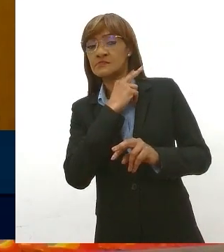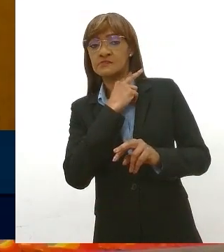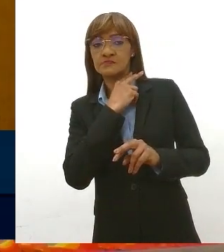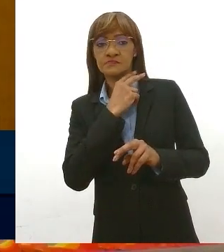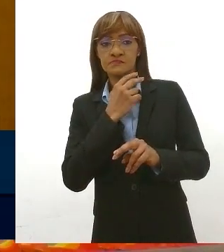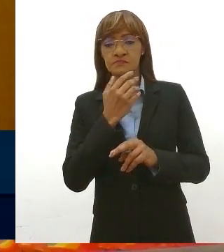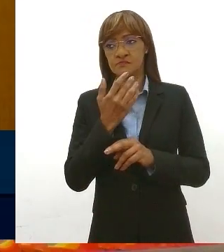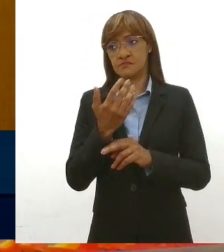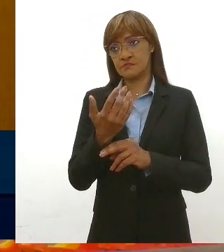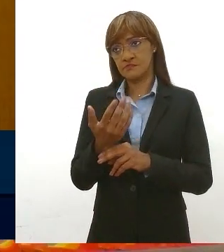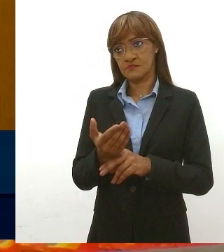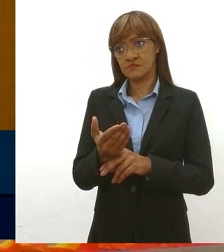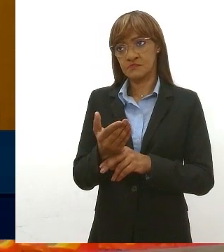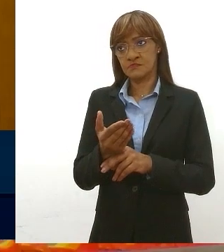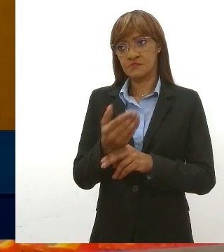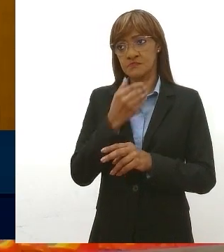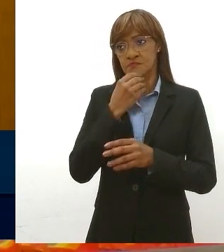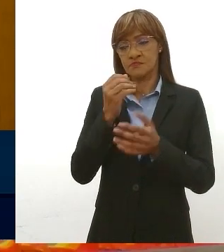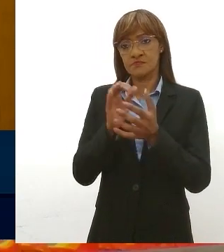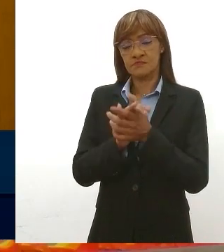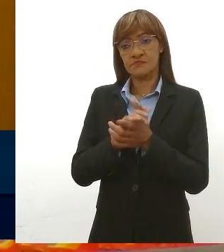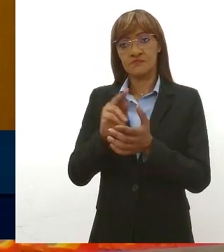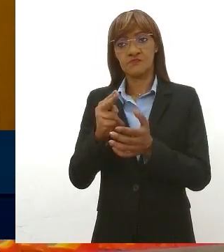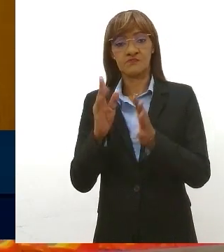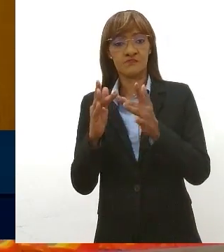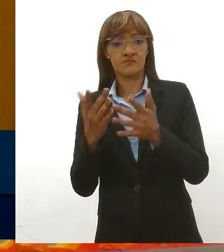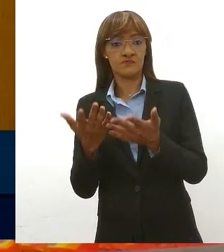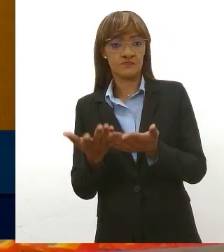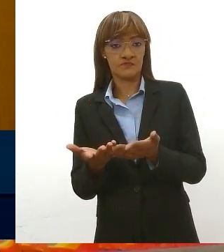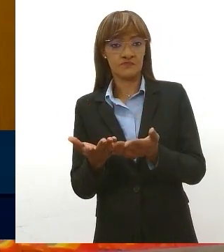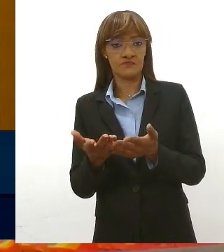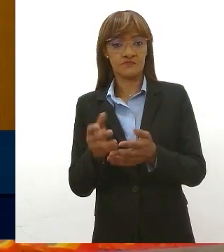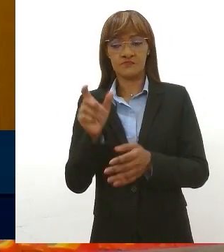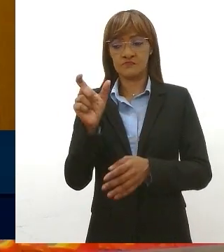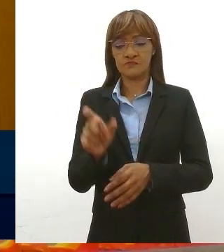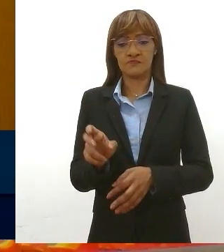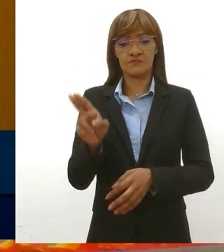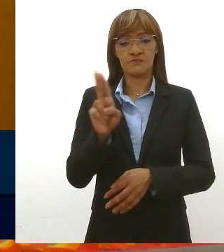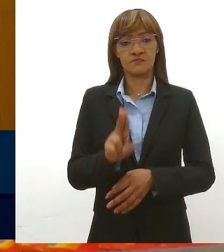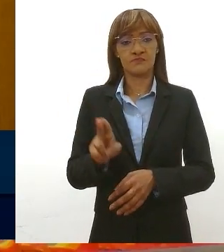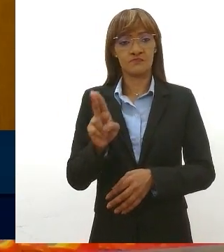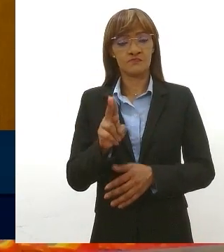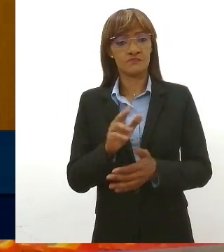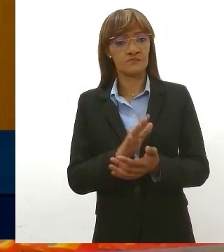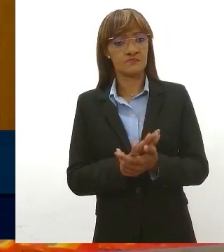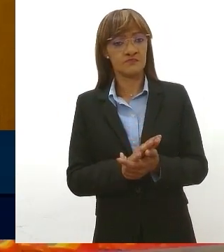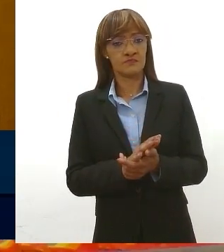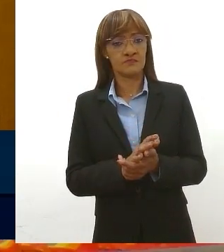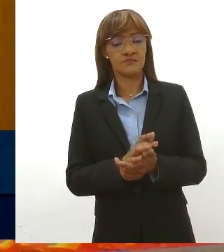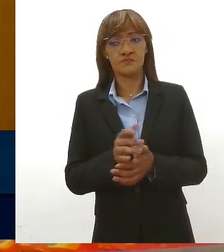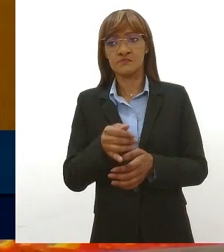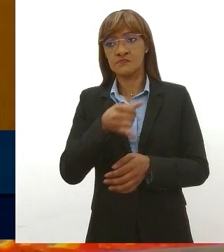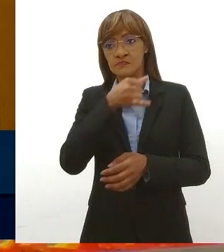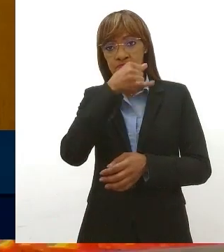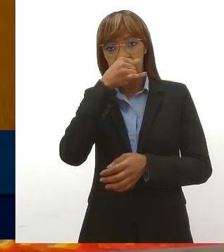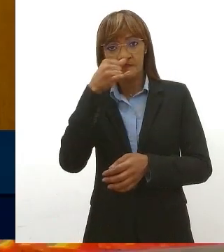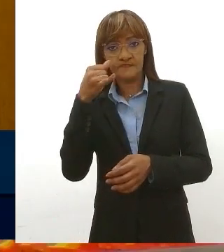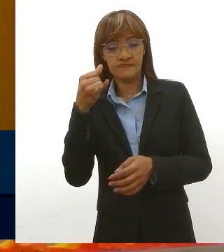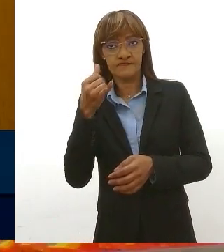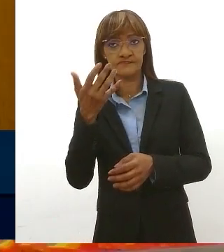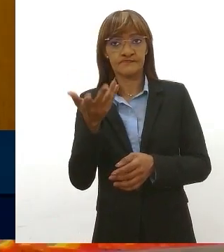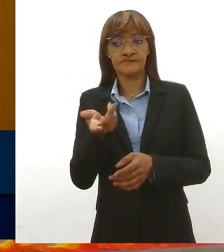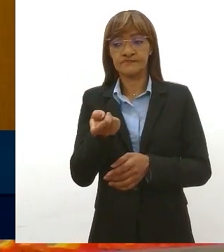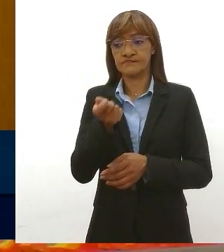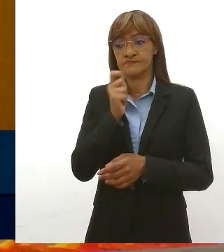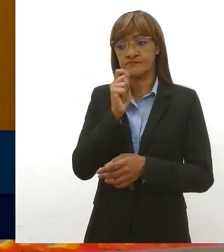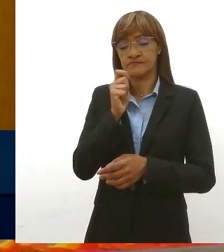são usadas, na verdade, né, pelo seu parceiro na questão de tráfego, né, de drogas, né, muitos usam as